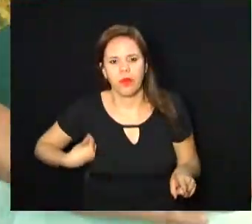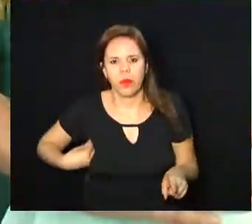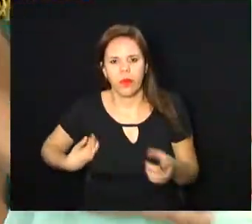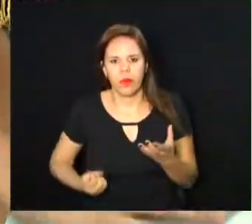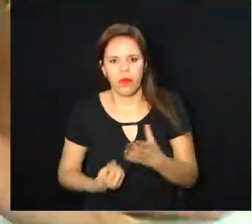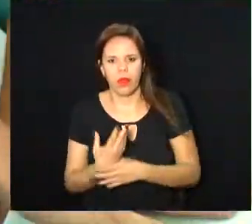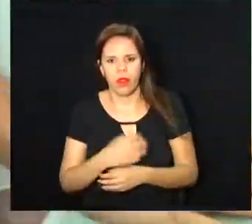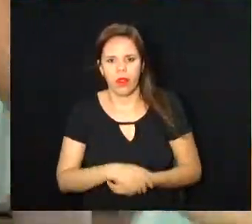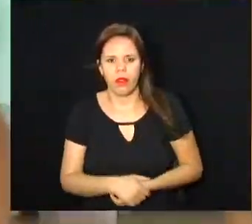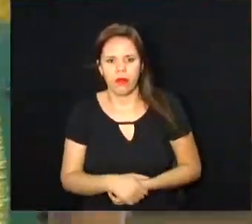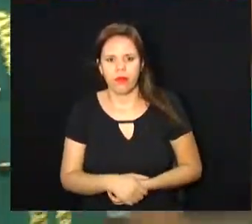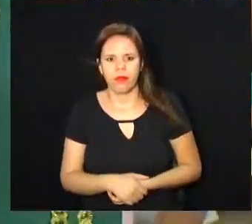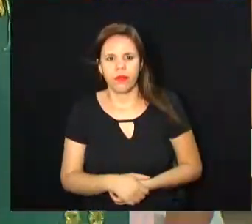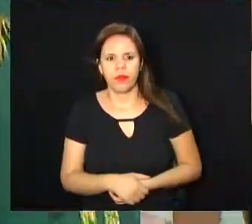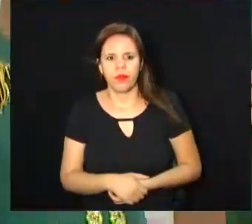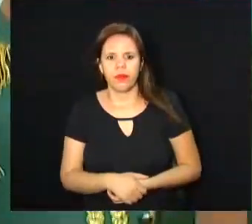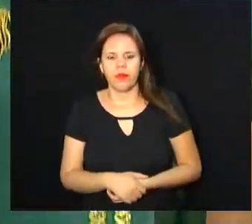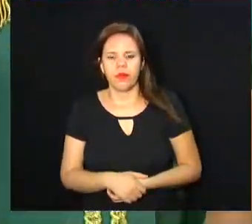presente.